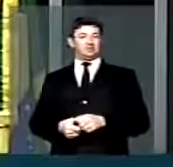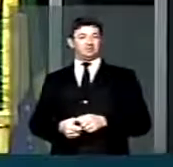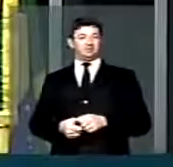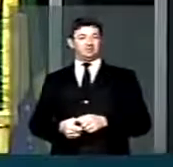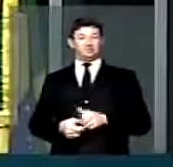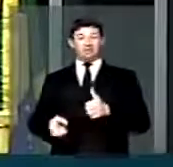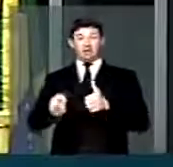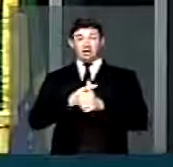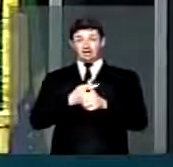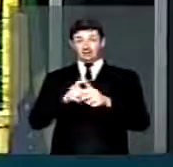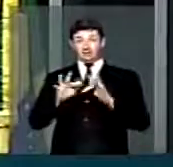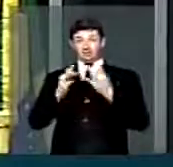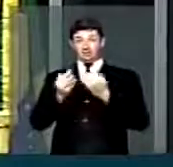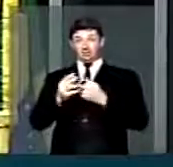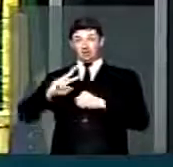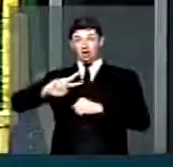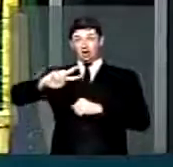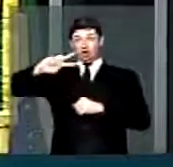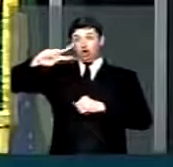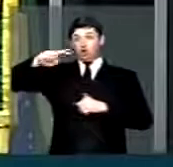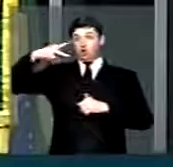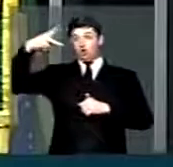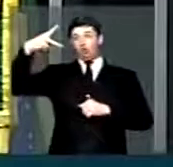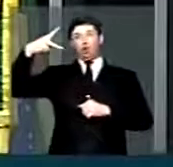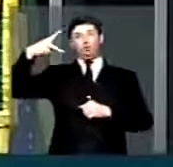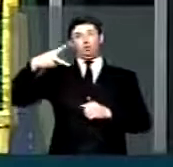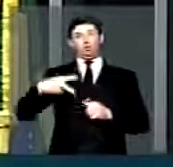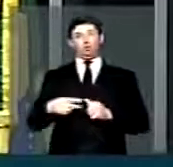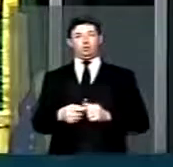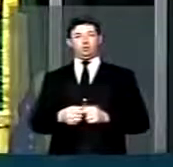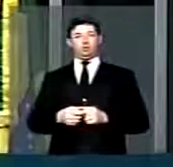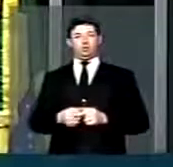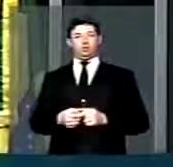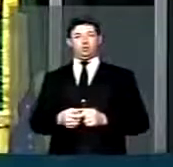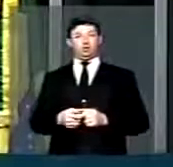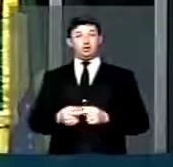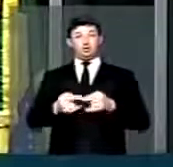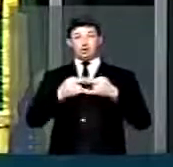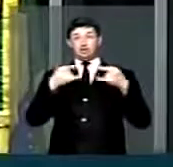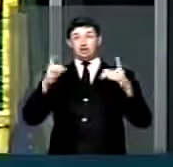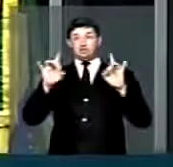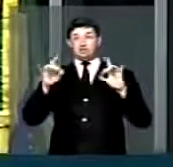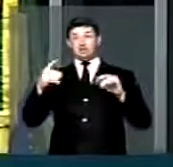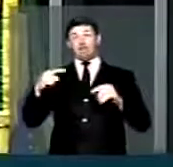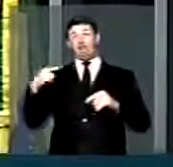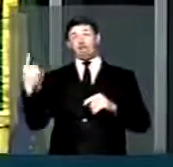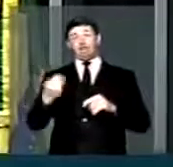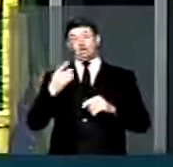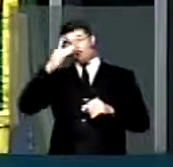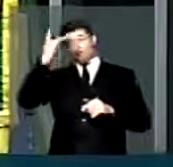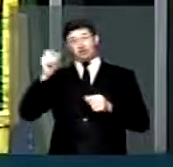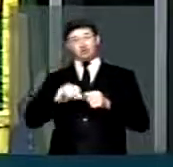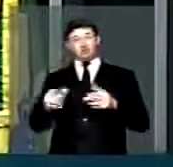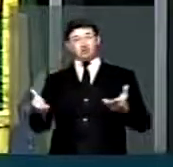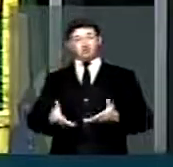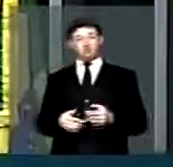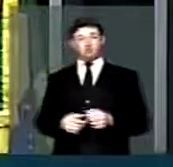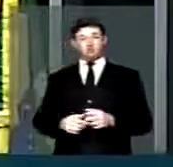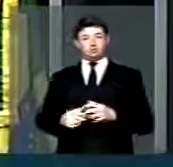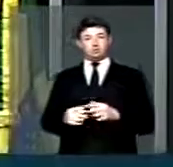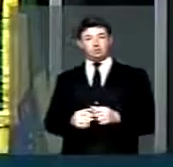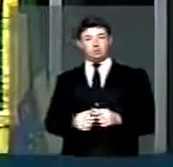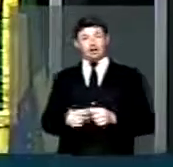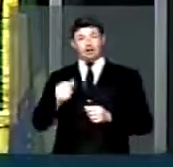A dívida das famílias mais do que dobrou. Nós estamos vivendo de cheque especial. Está havendo uma tunga